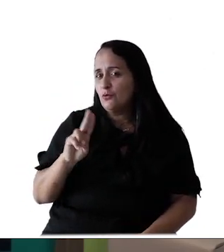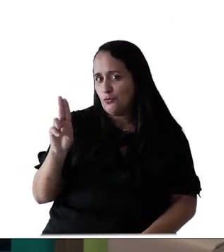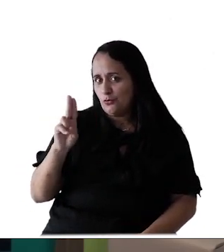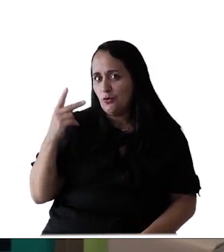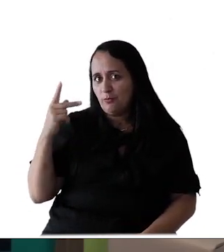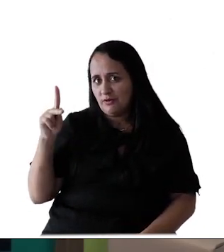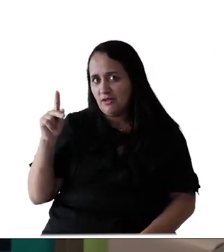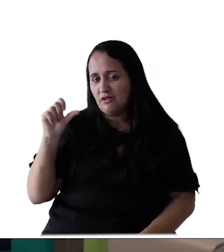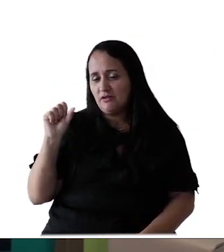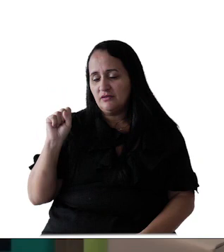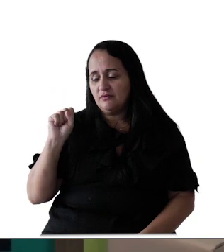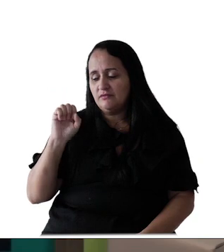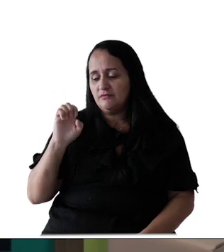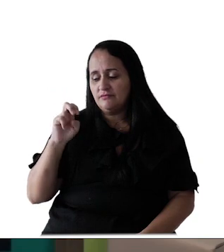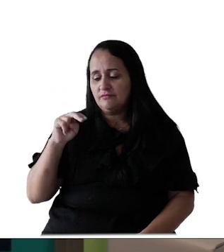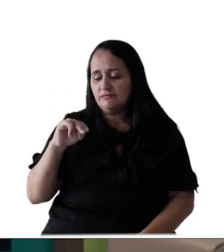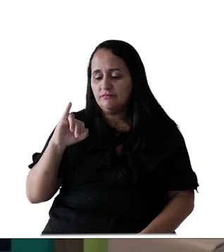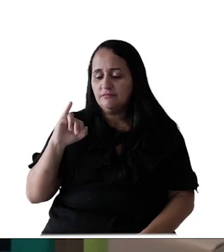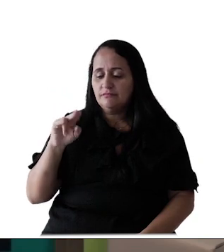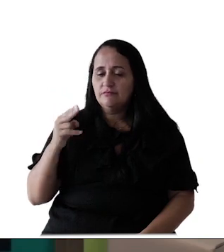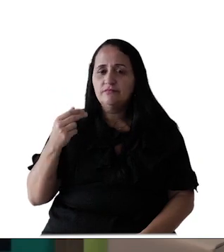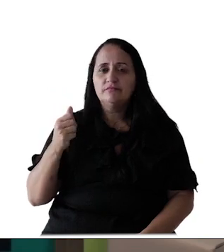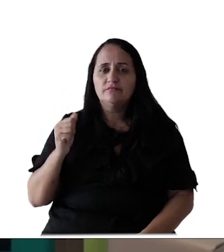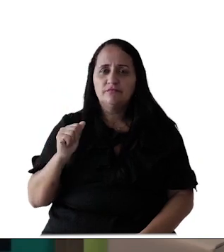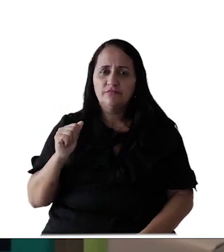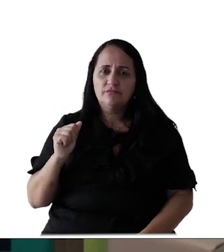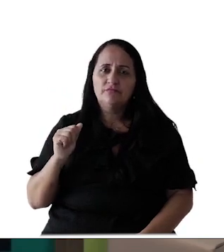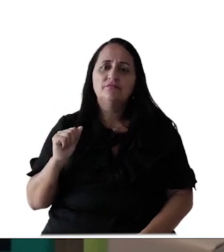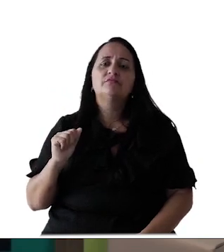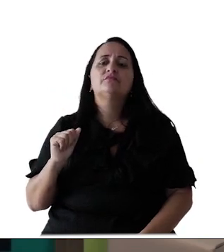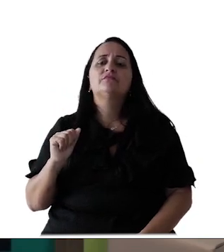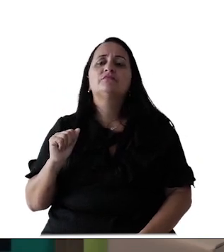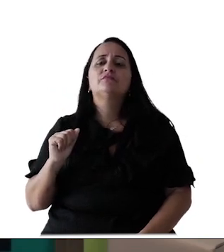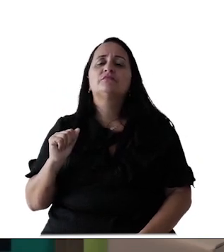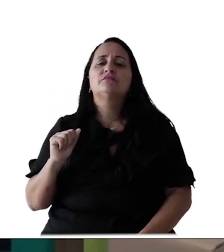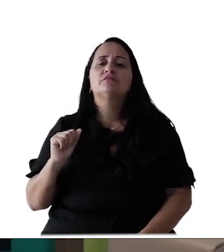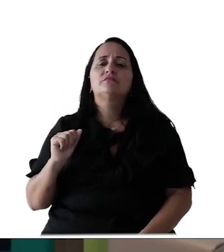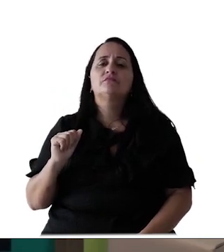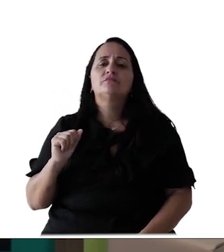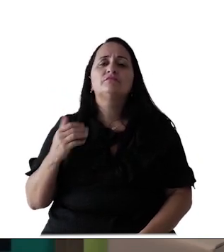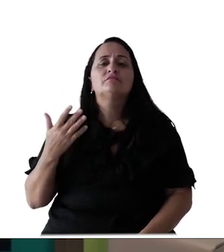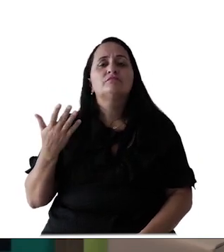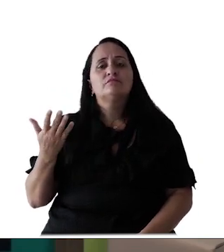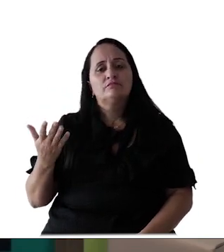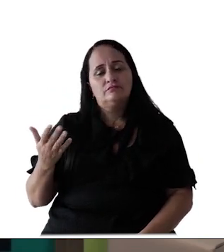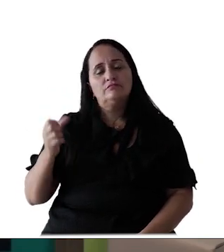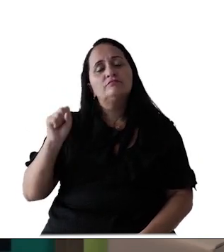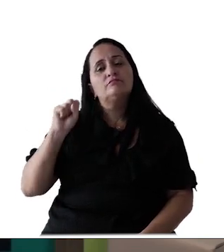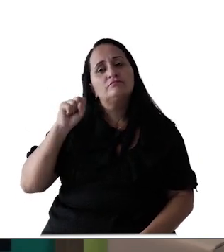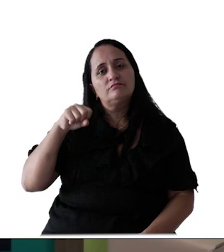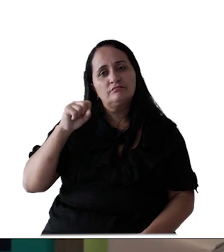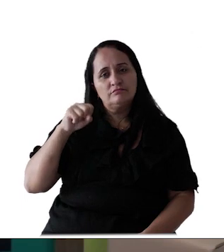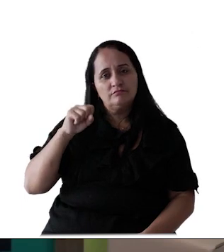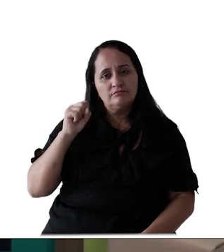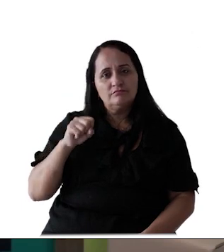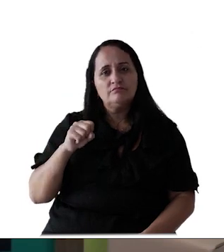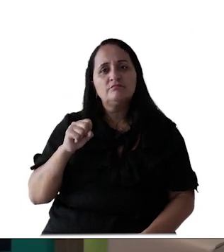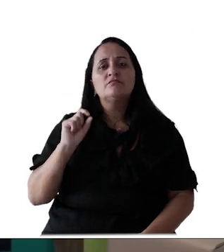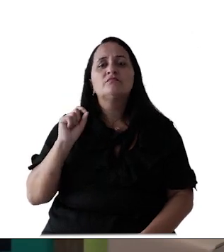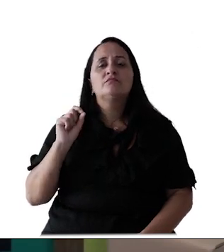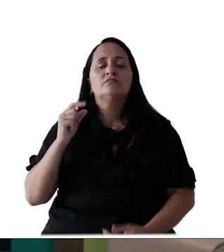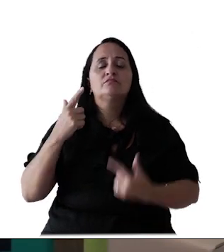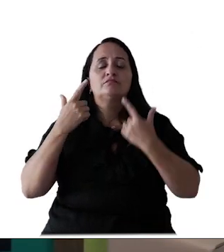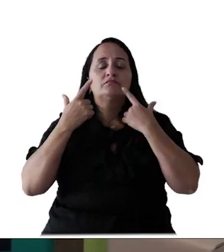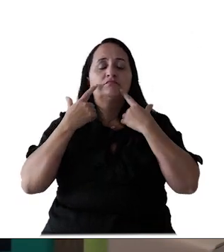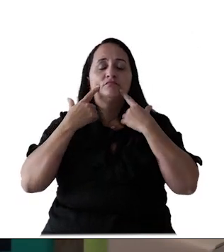a vírgula separou a frase do vocativo. Essa, sim, é uma marca linguística para a